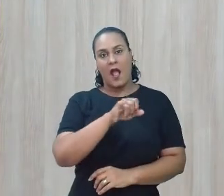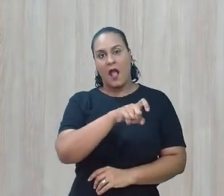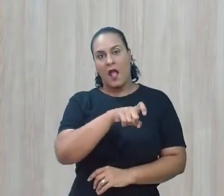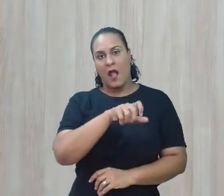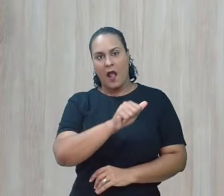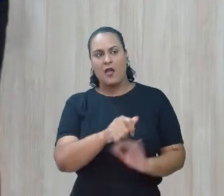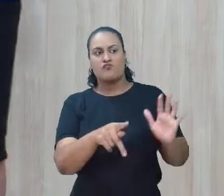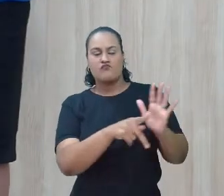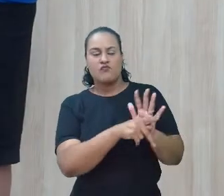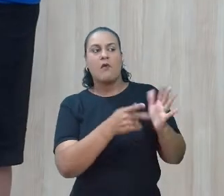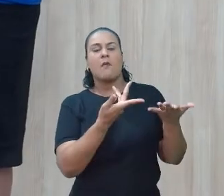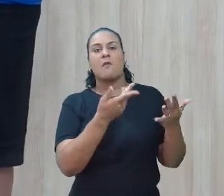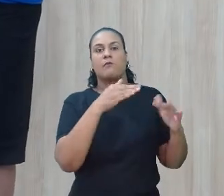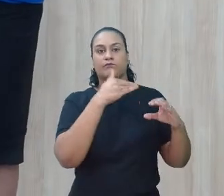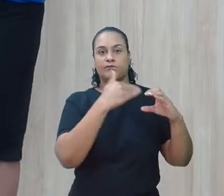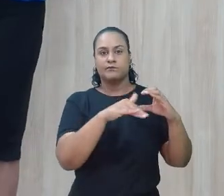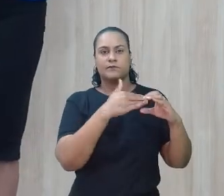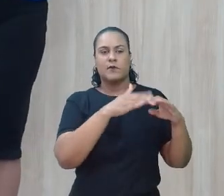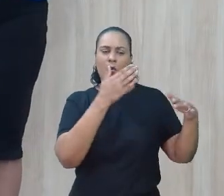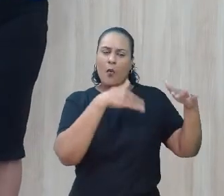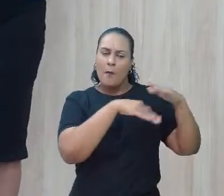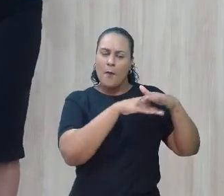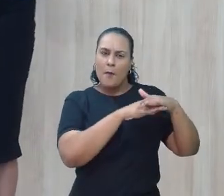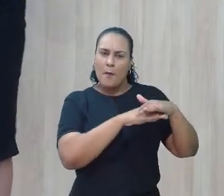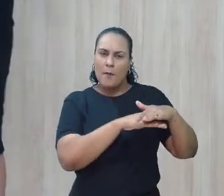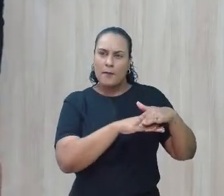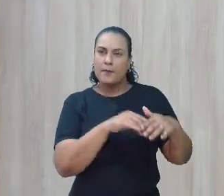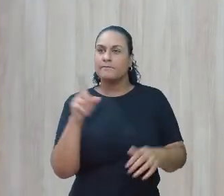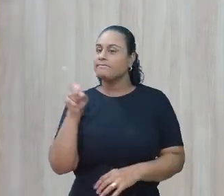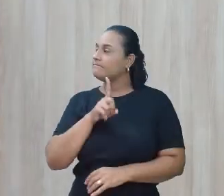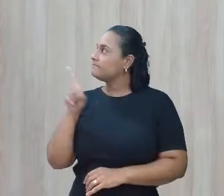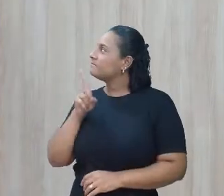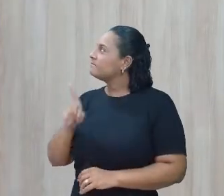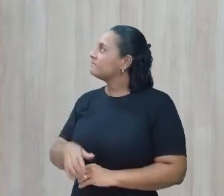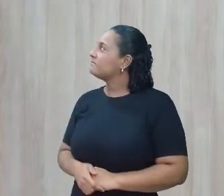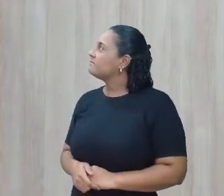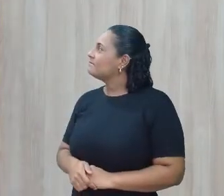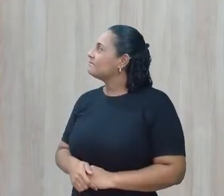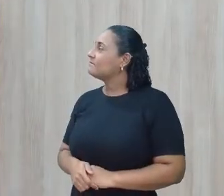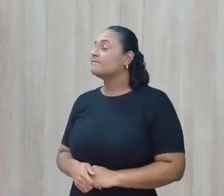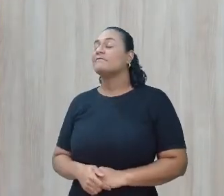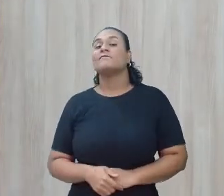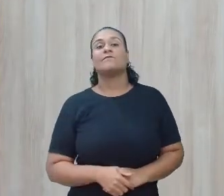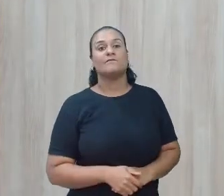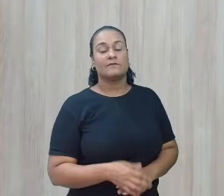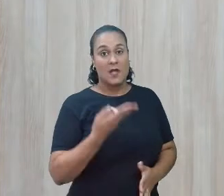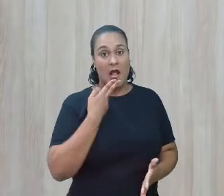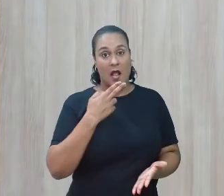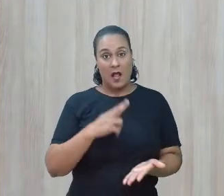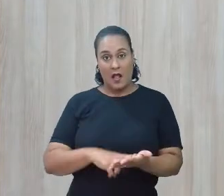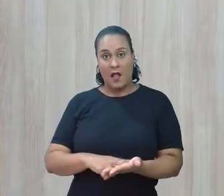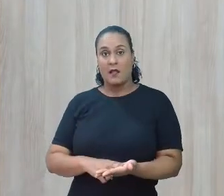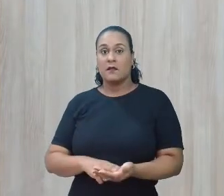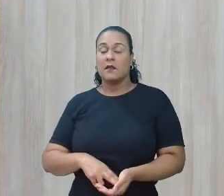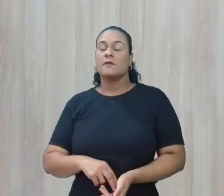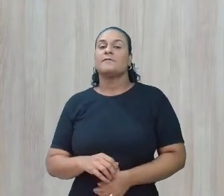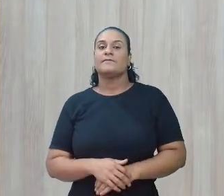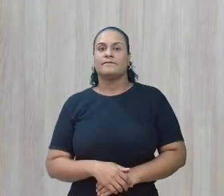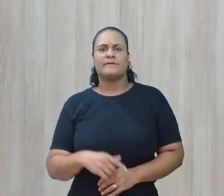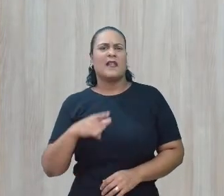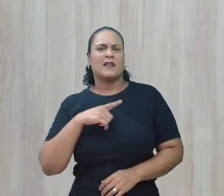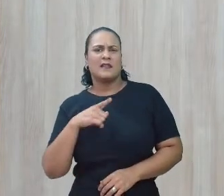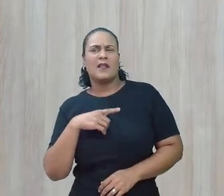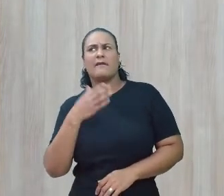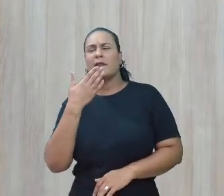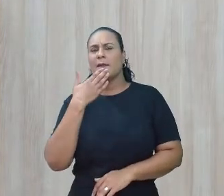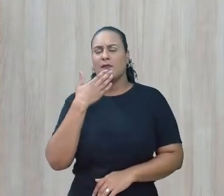coisas, né? E a carta argumentativa? Essa aqui a gente já viu bastante. A gente já viu carta de